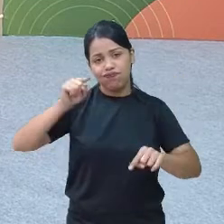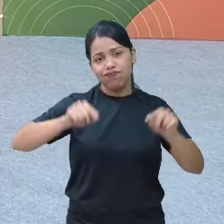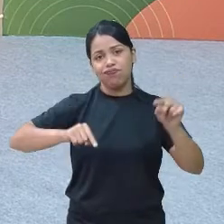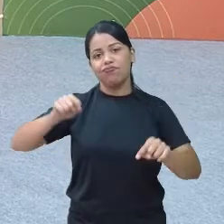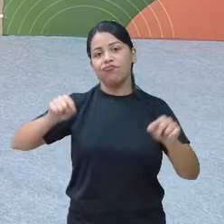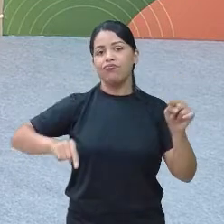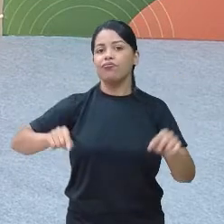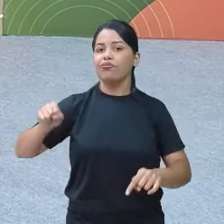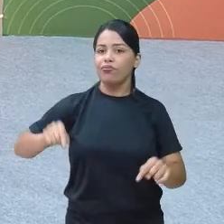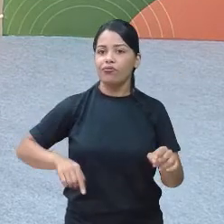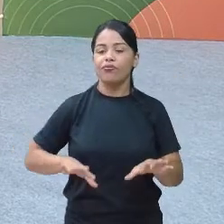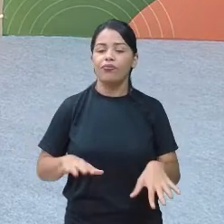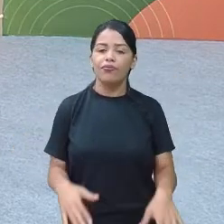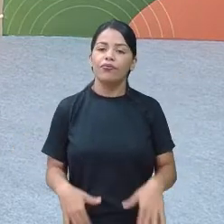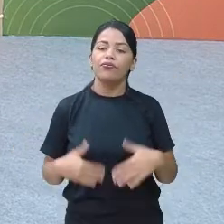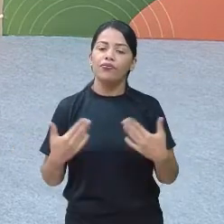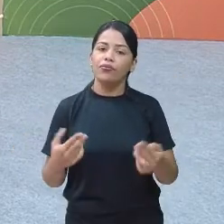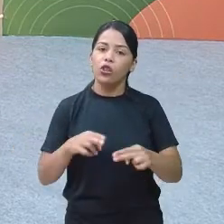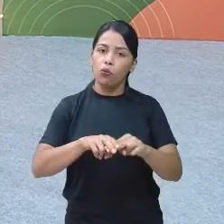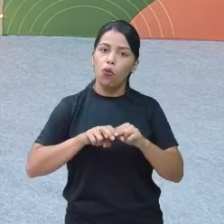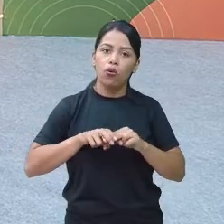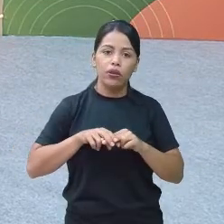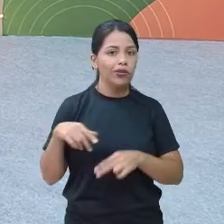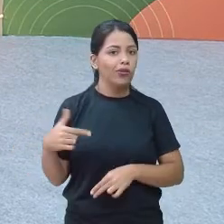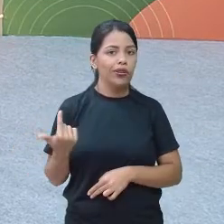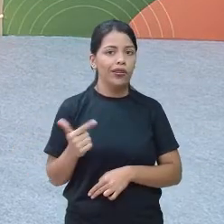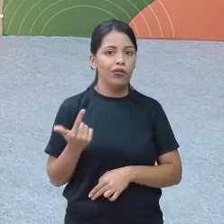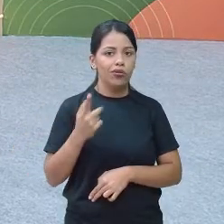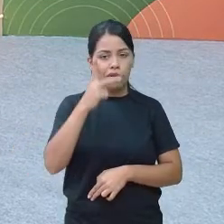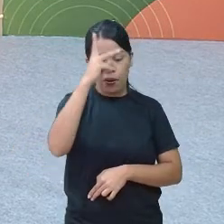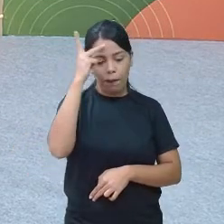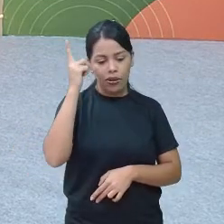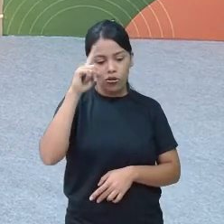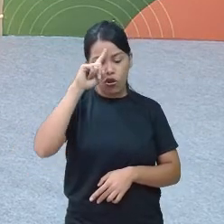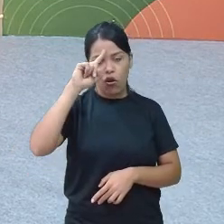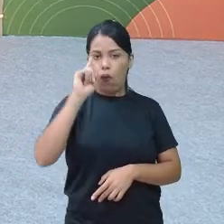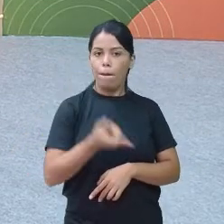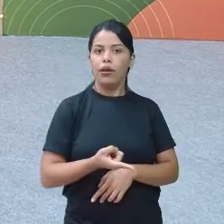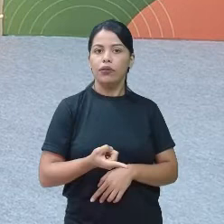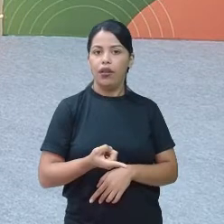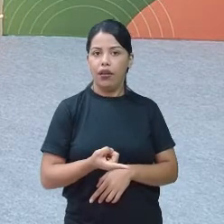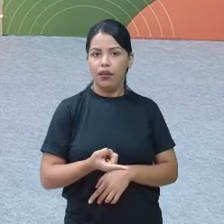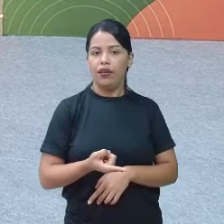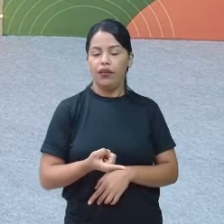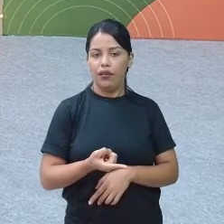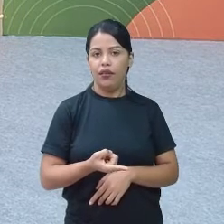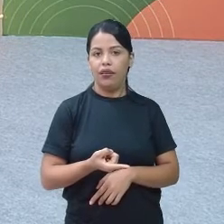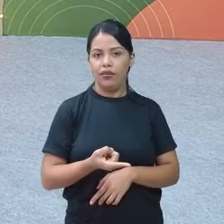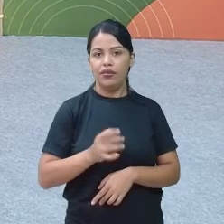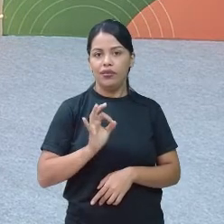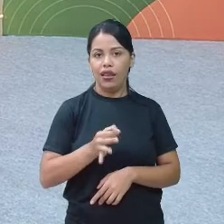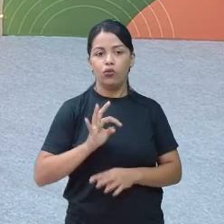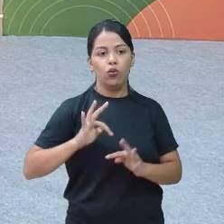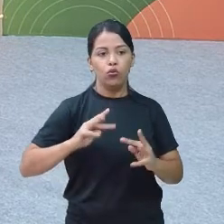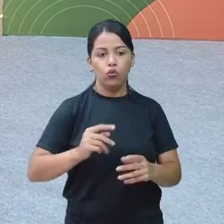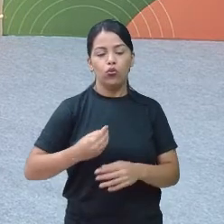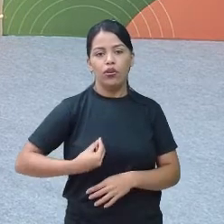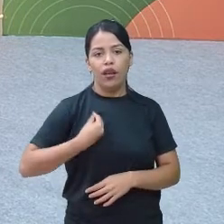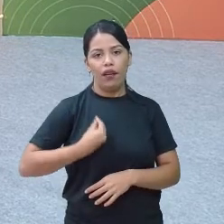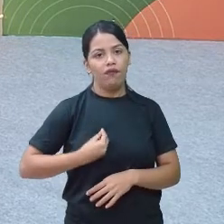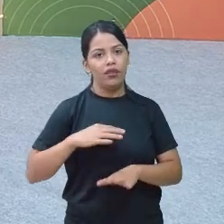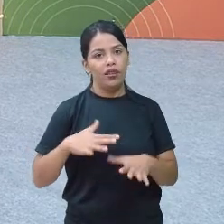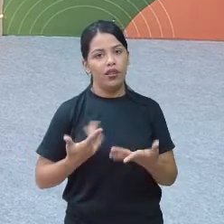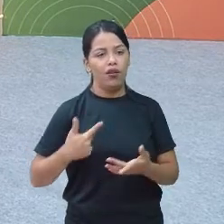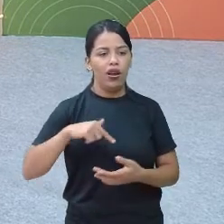sendo assim, ninguém é dono do próprio destino, por mais que a gente seja guiado pelas emoções e pela